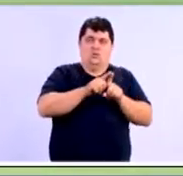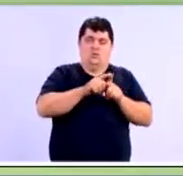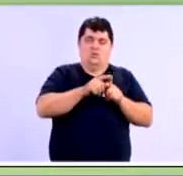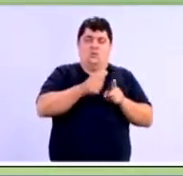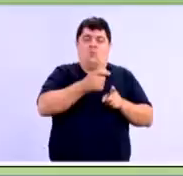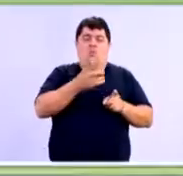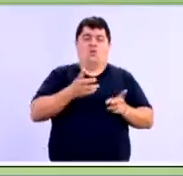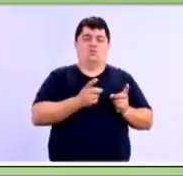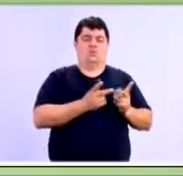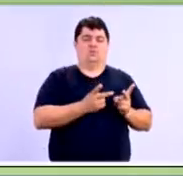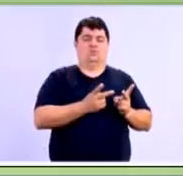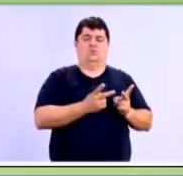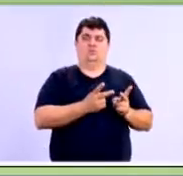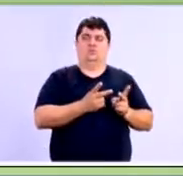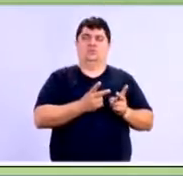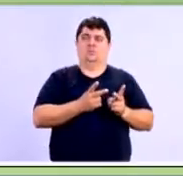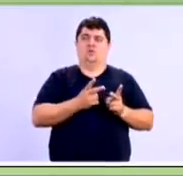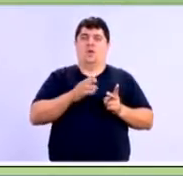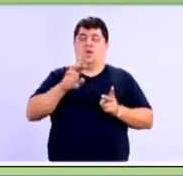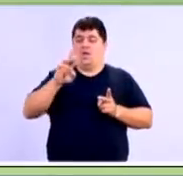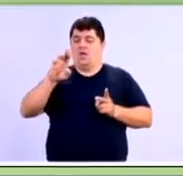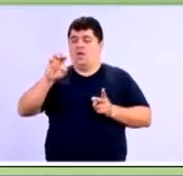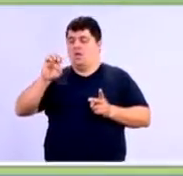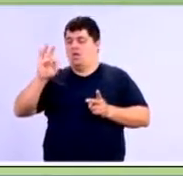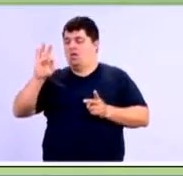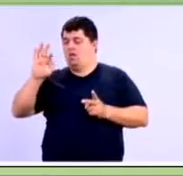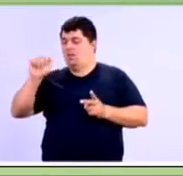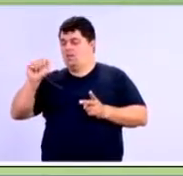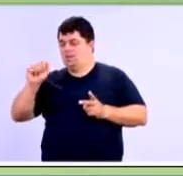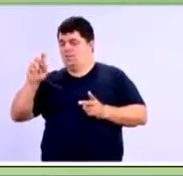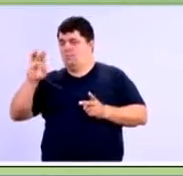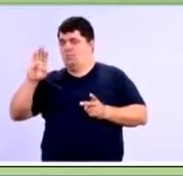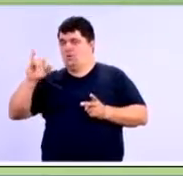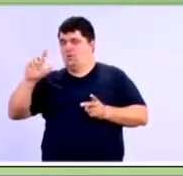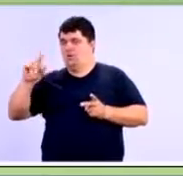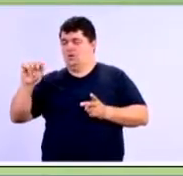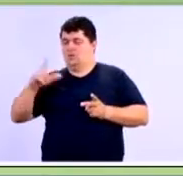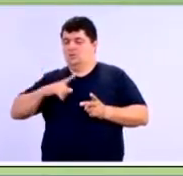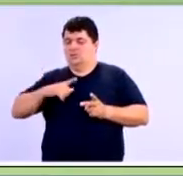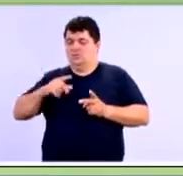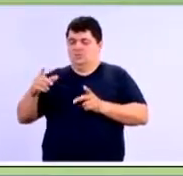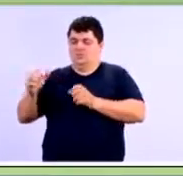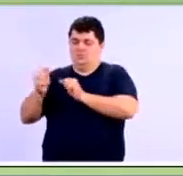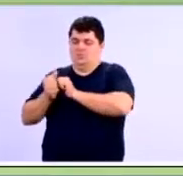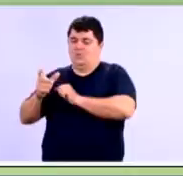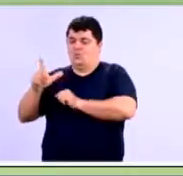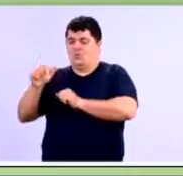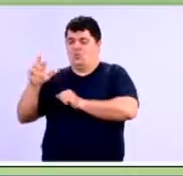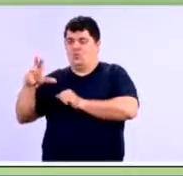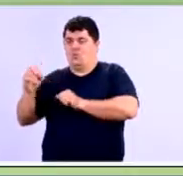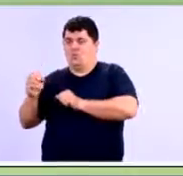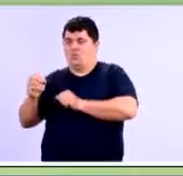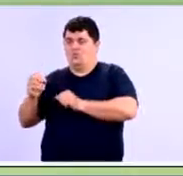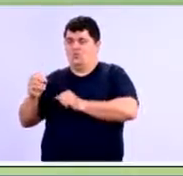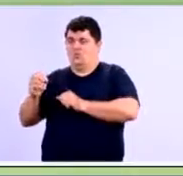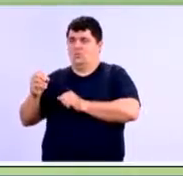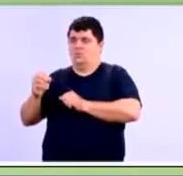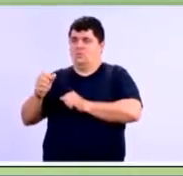vendemos apenas, enquanto a rentabilidade faz a relação do lucro com o